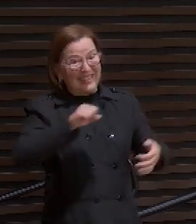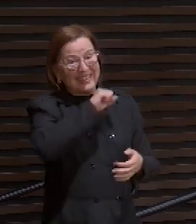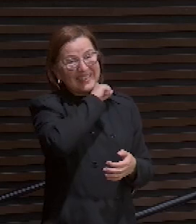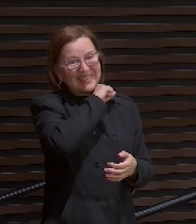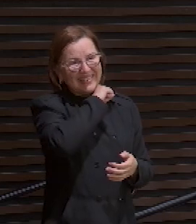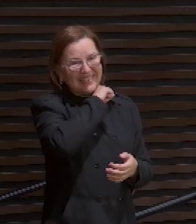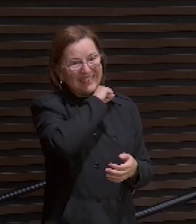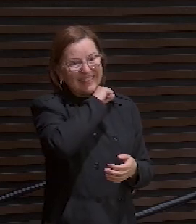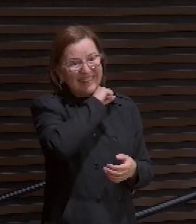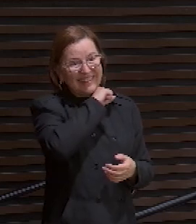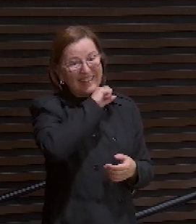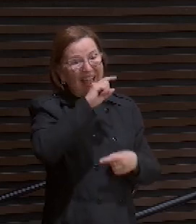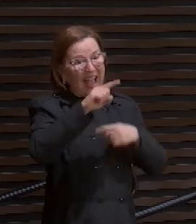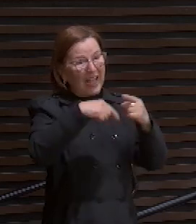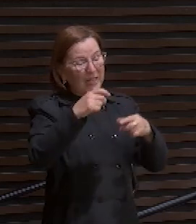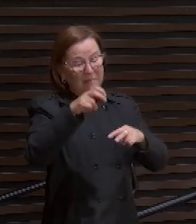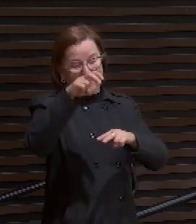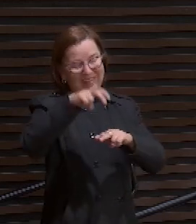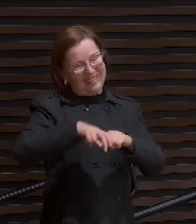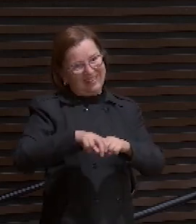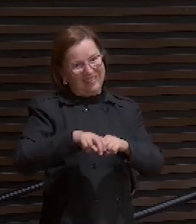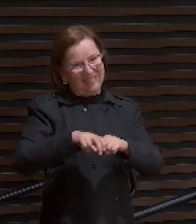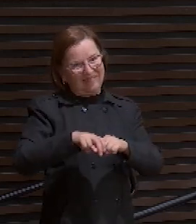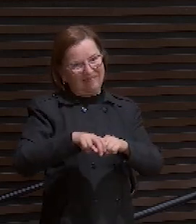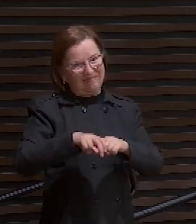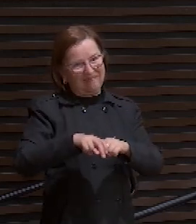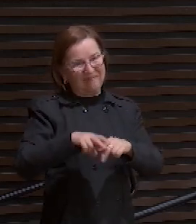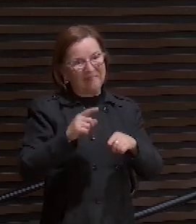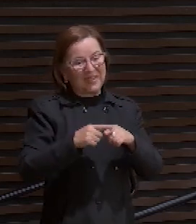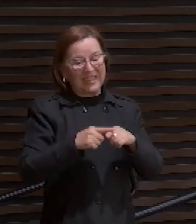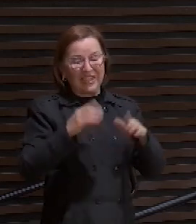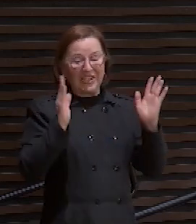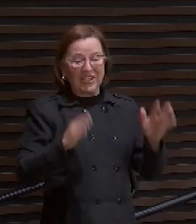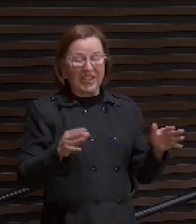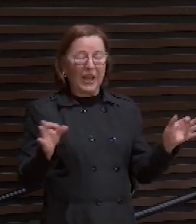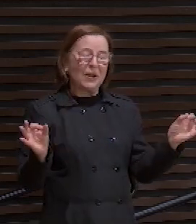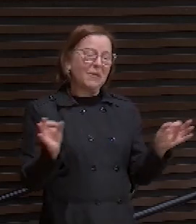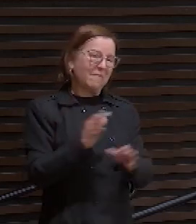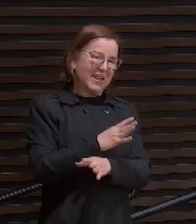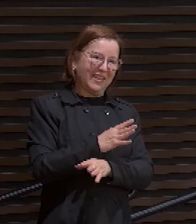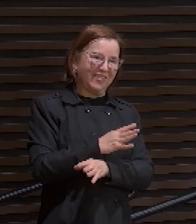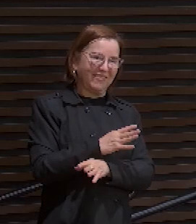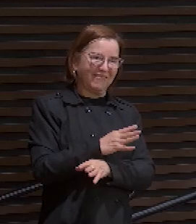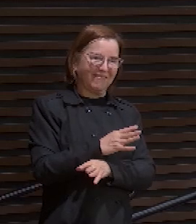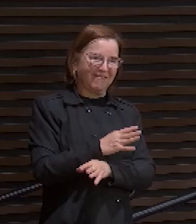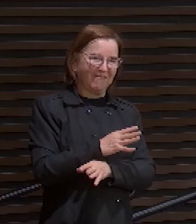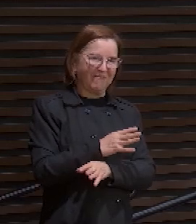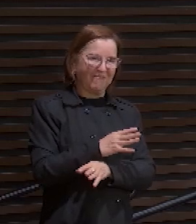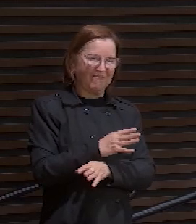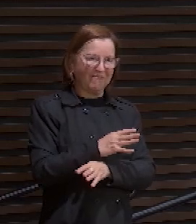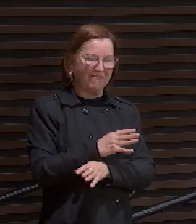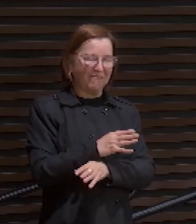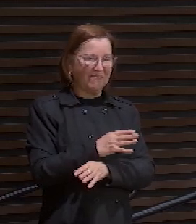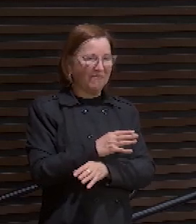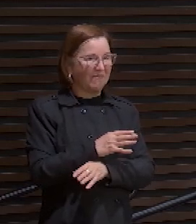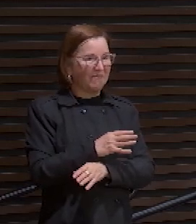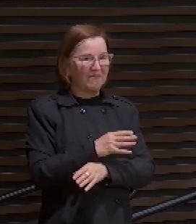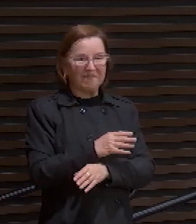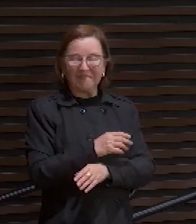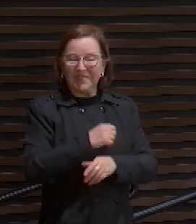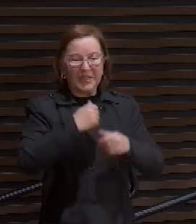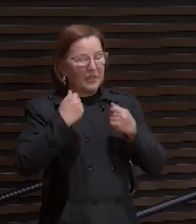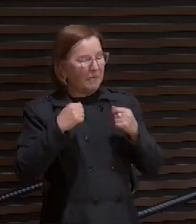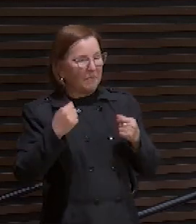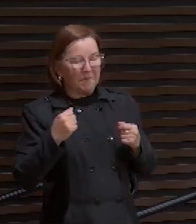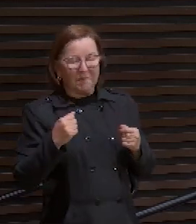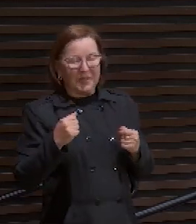se assentou, está completo. Não tem mais que pagar pecado. Eu vi uma